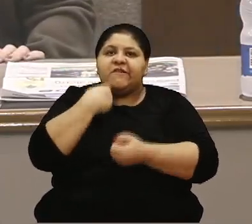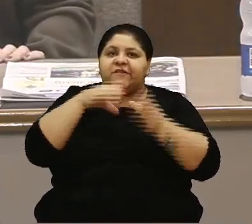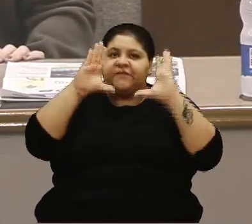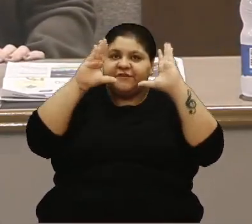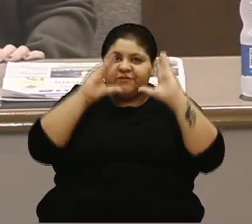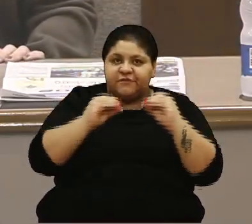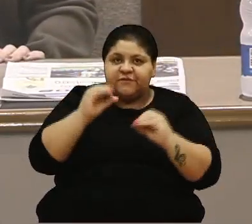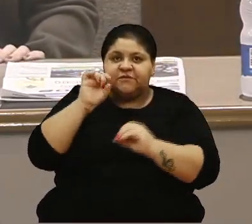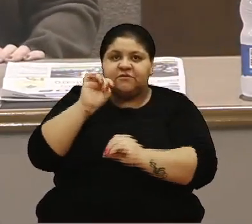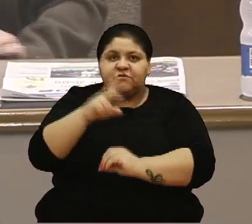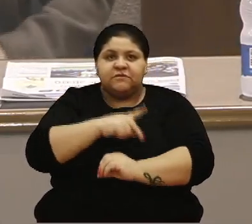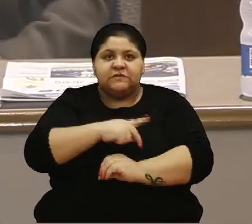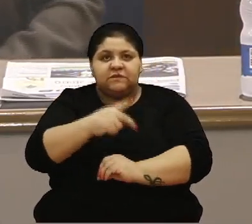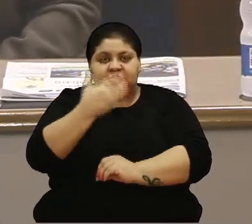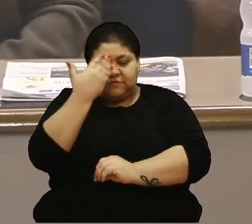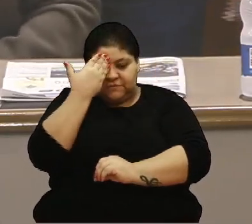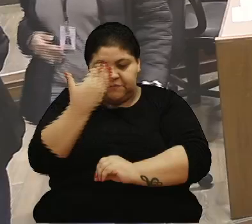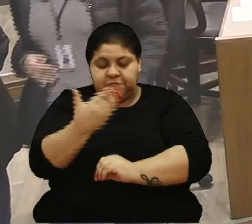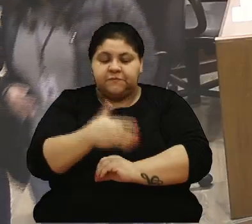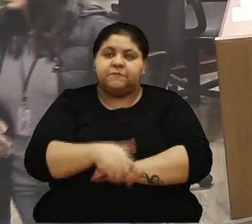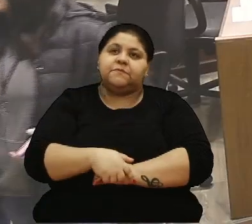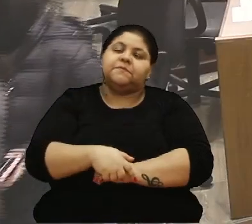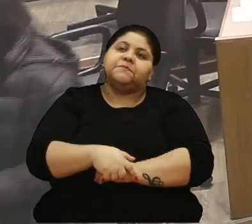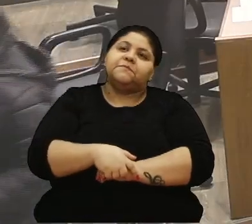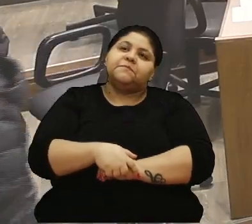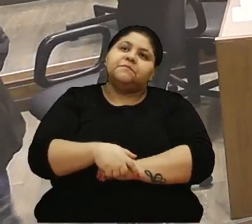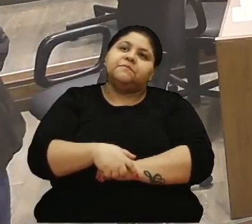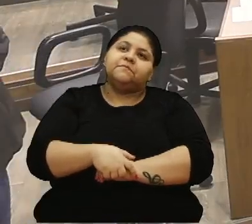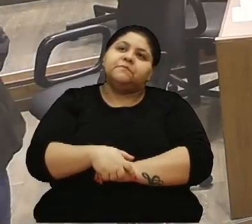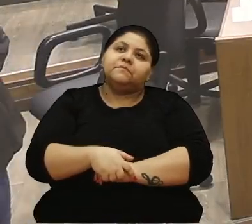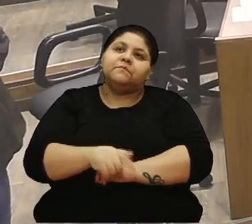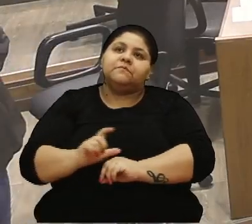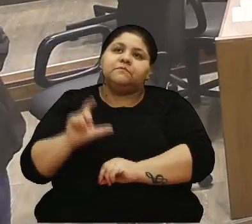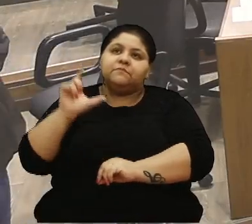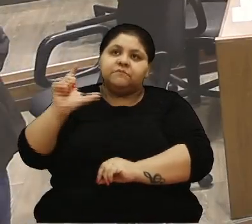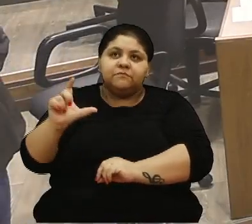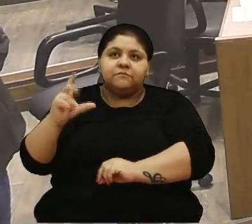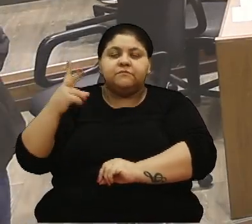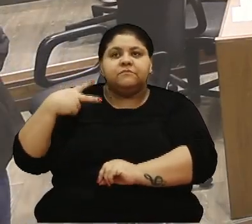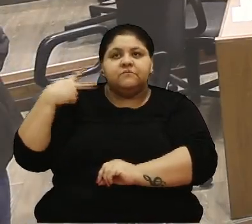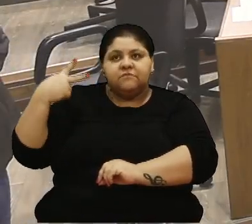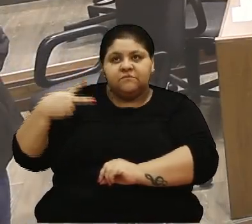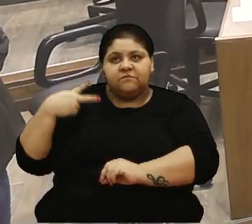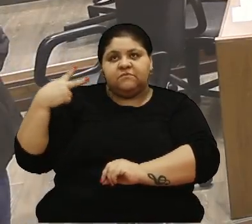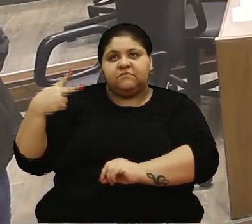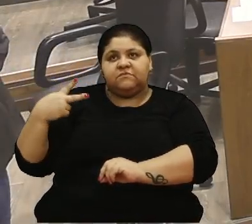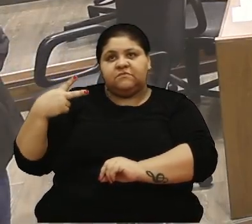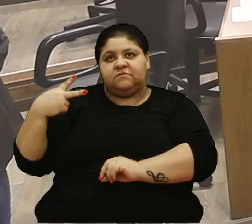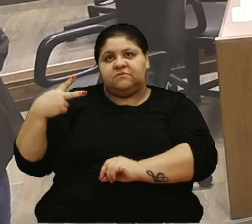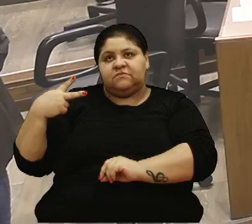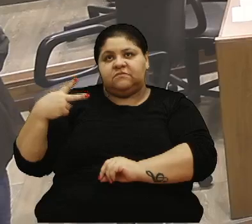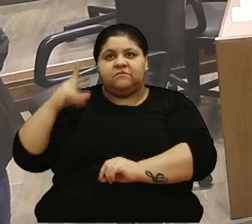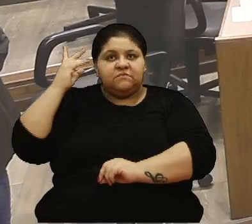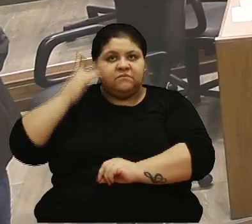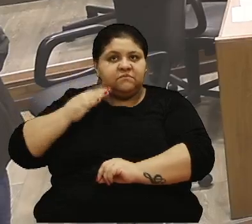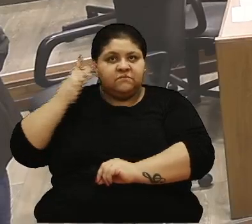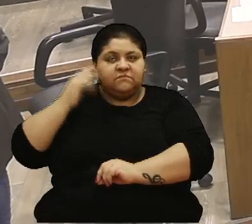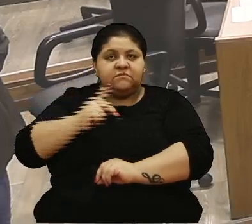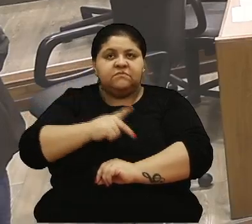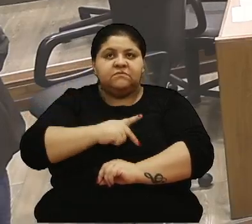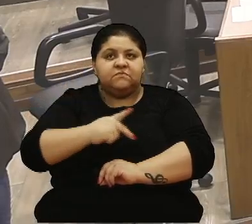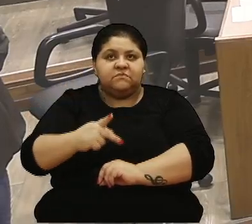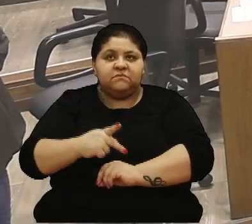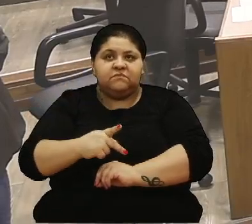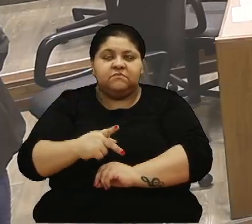Era isso, senhor presidente, nobres colegas vereadores. Obrigado, vereador Cristiano. Com a palavra, vereadora Daiane Mello. Senhor